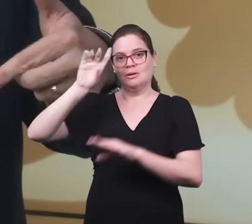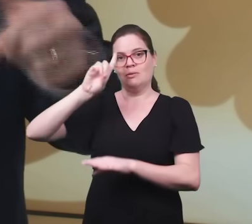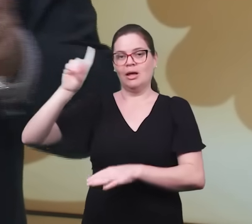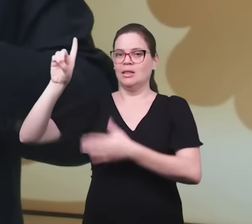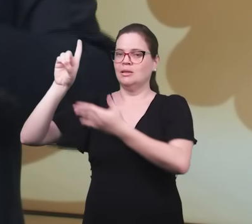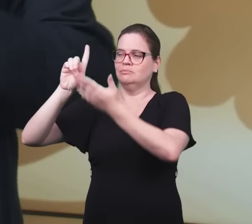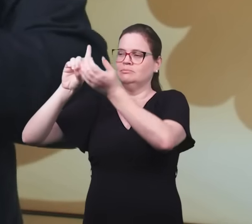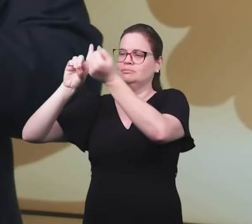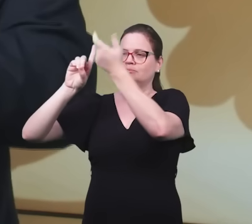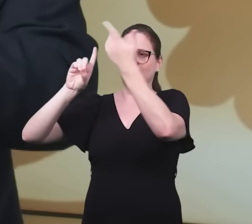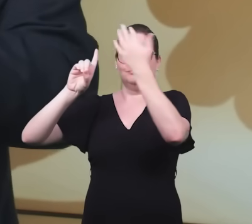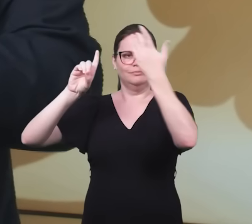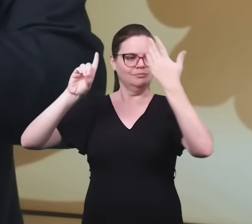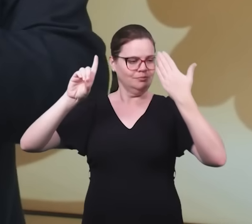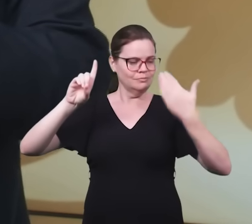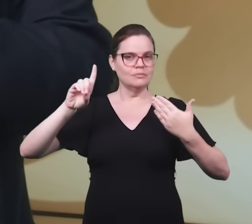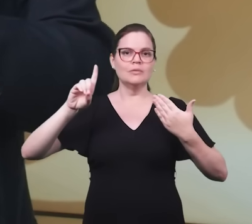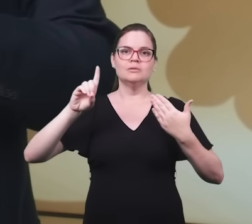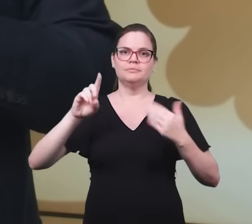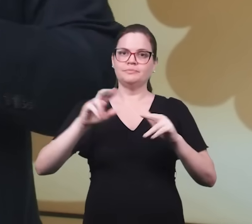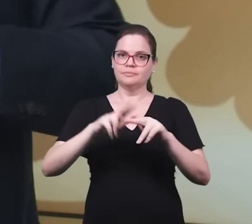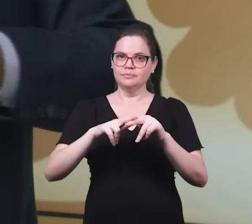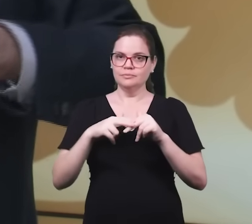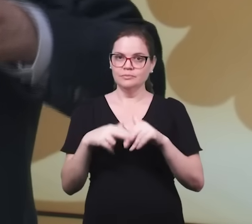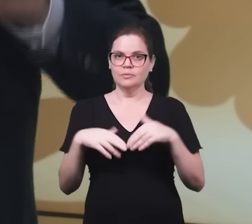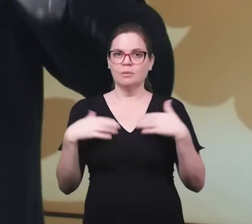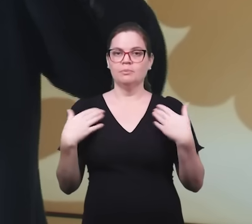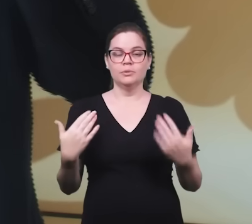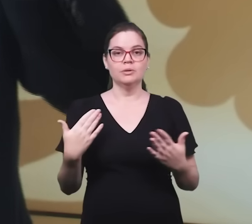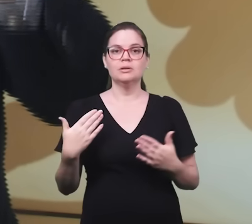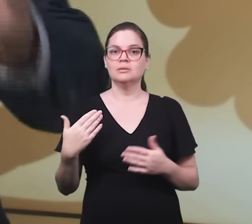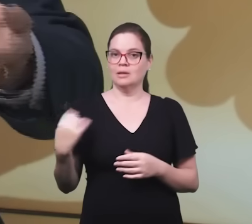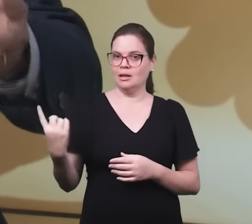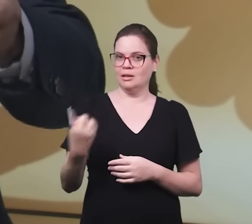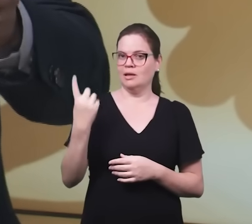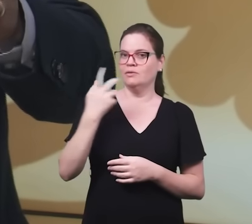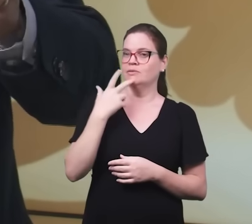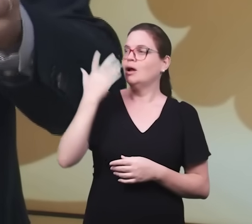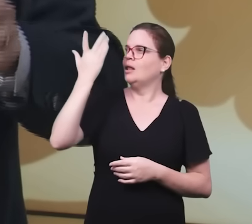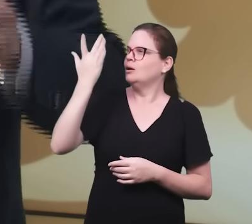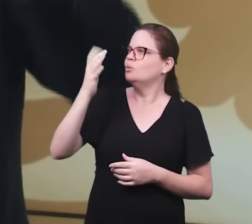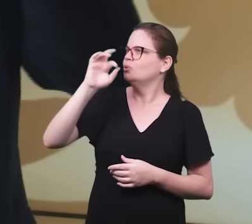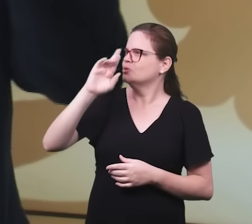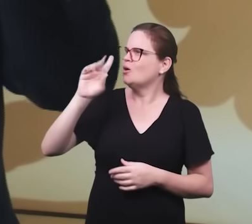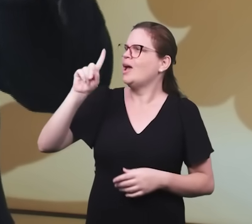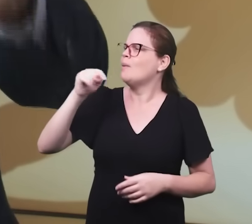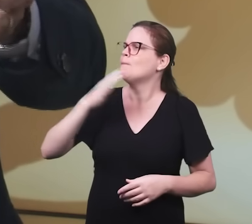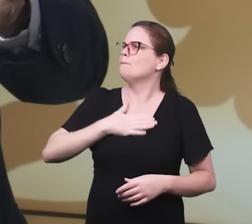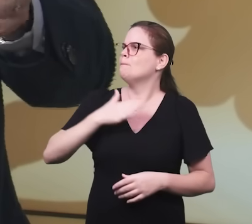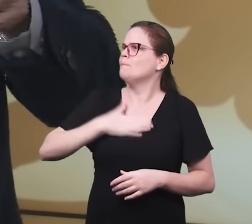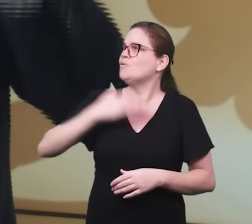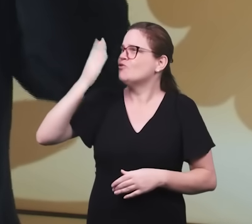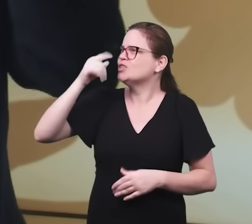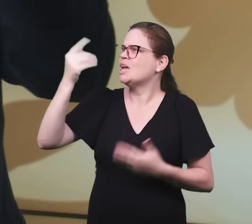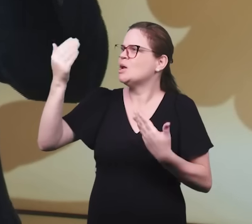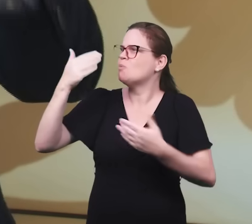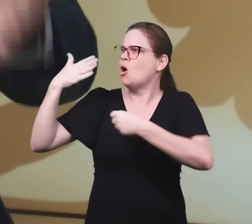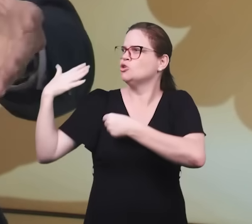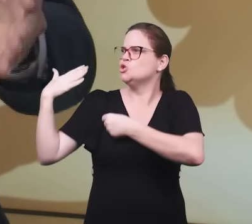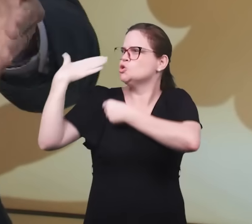Deus. Por isso que Davi fala, o Senhor é o meu escudo, ou seja, a minha fé, a